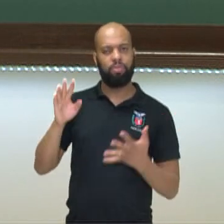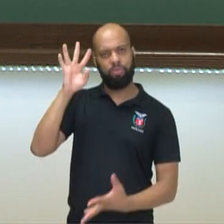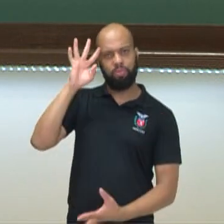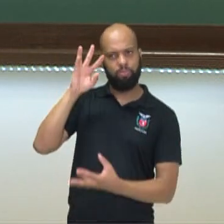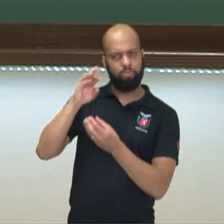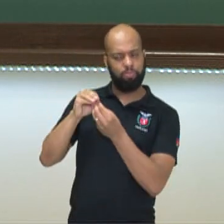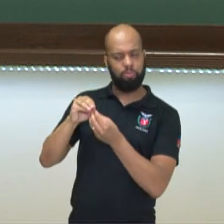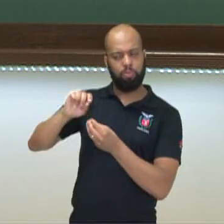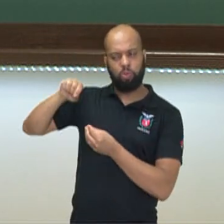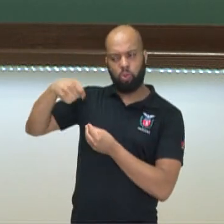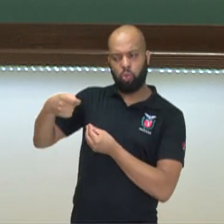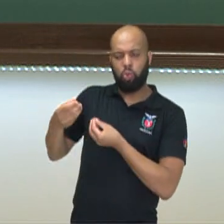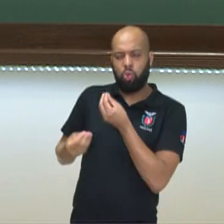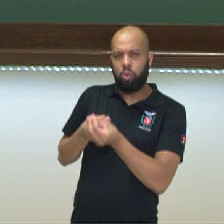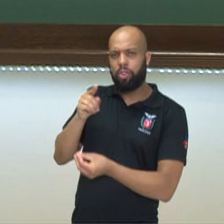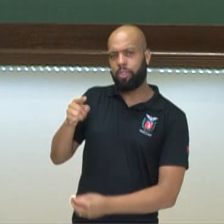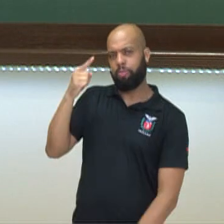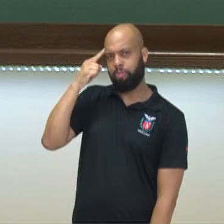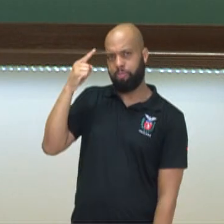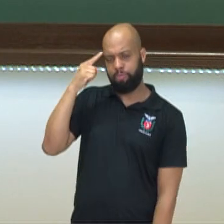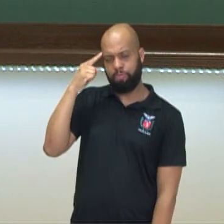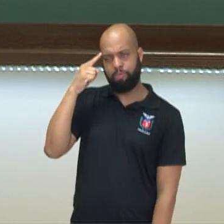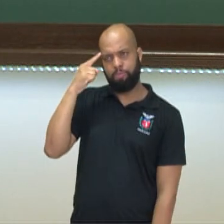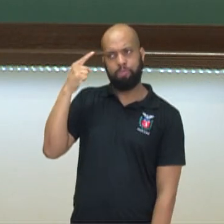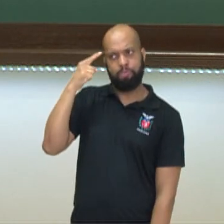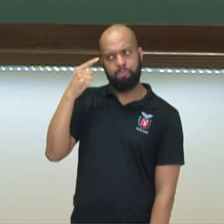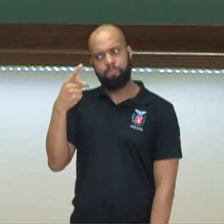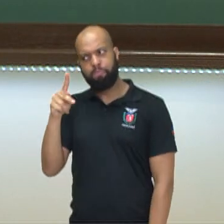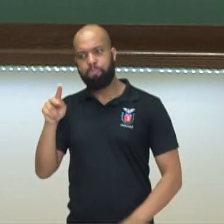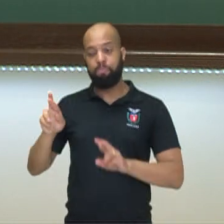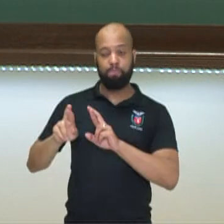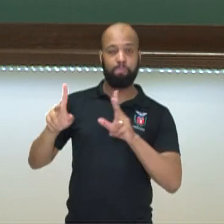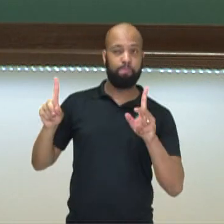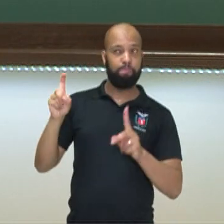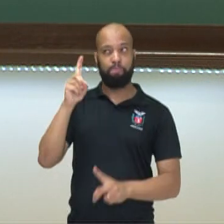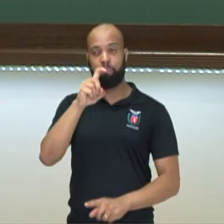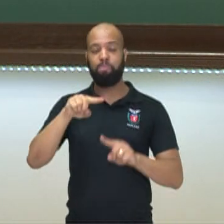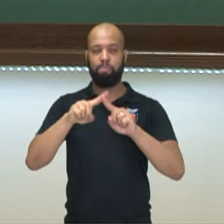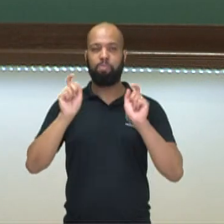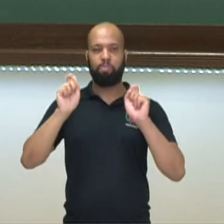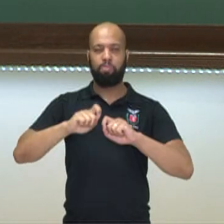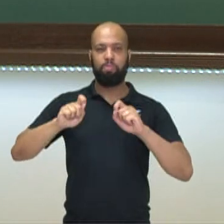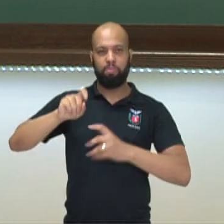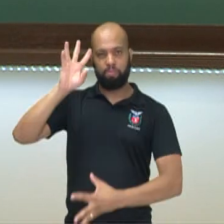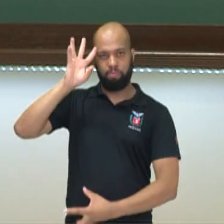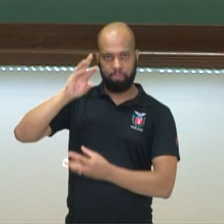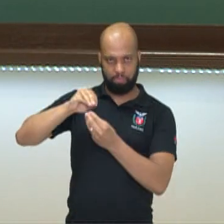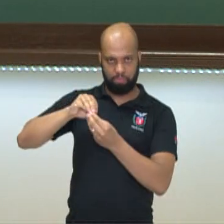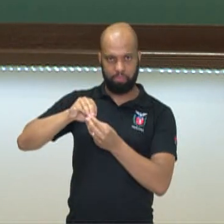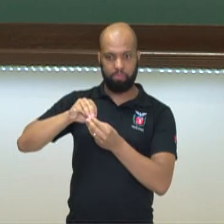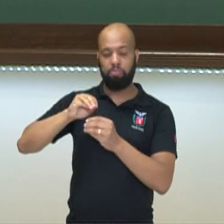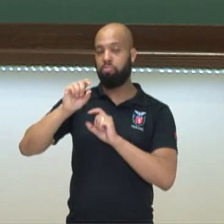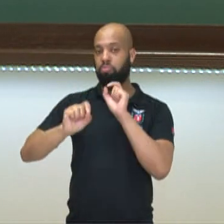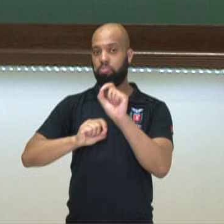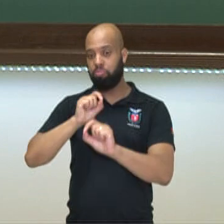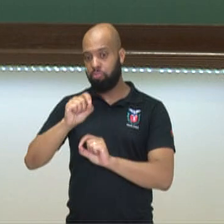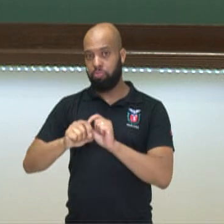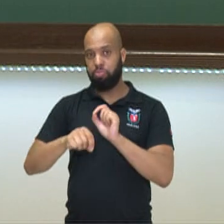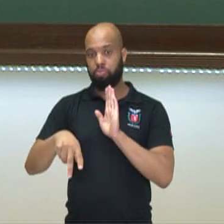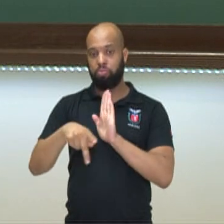pensamento de Kant, pensamento muito complexo, mas que dá para a gente entender a partir da questão